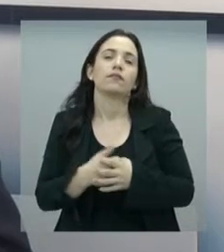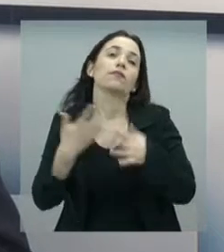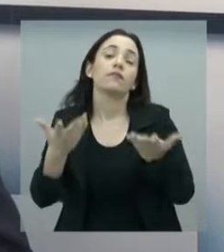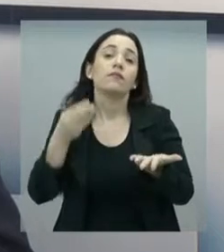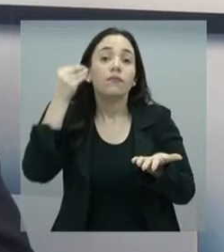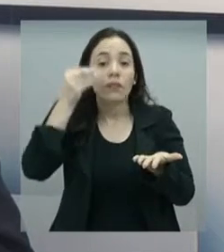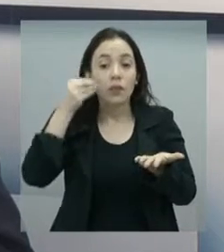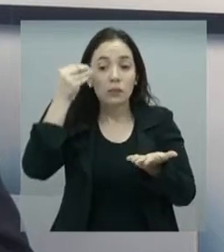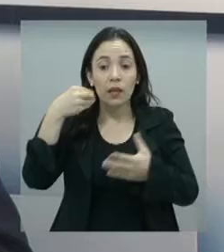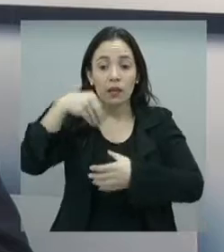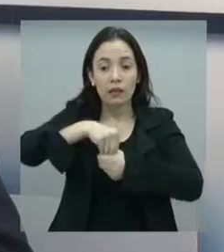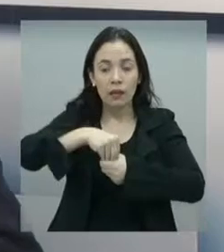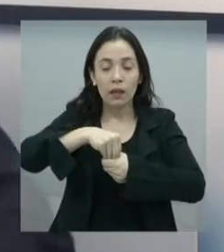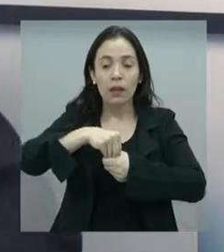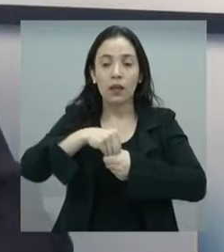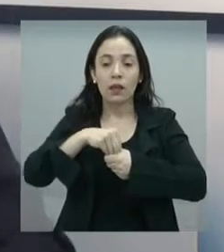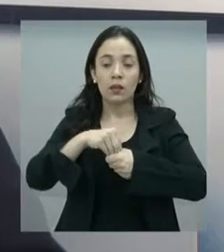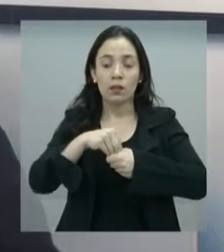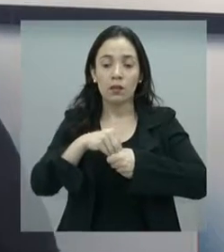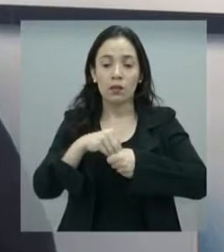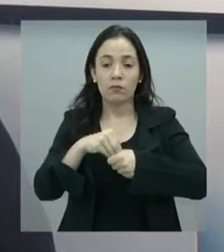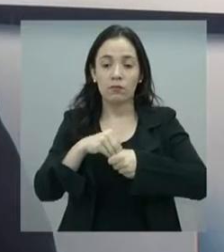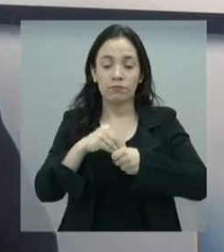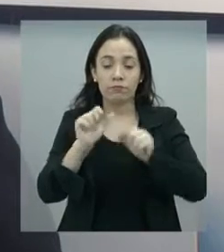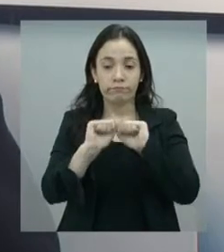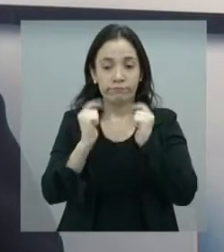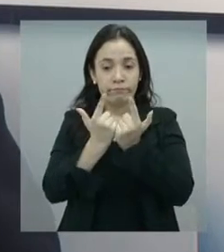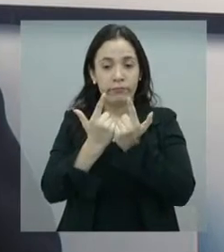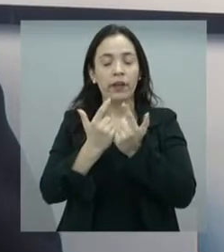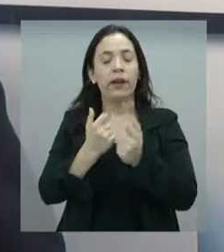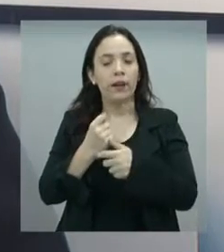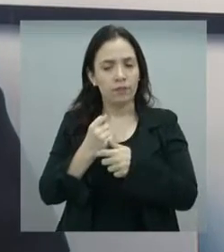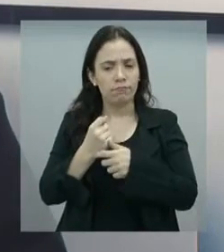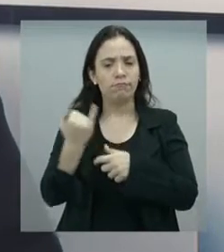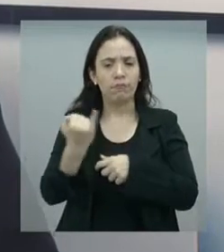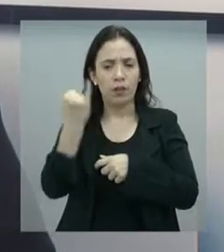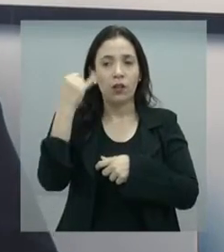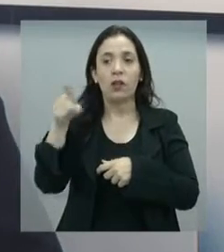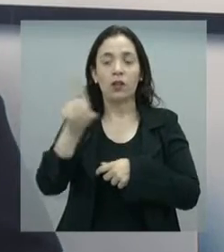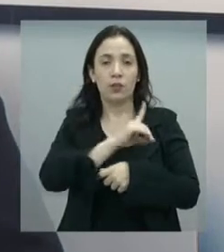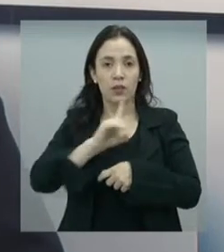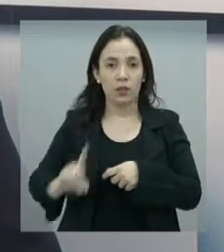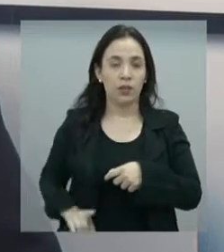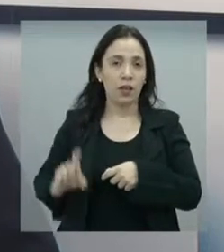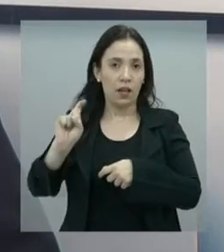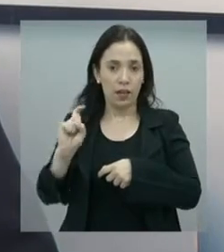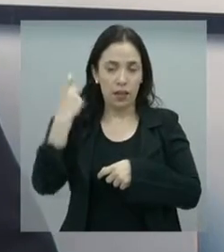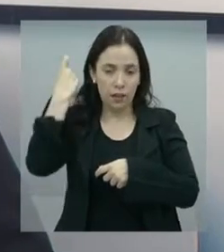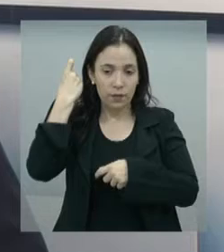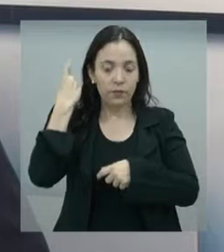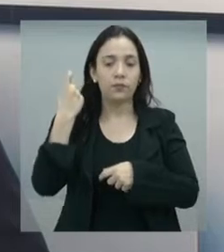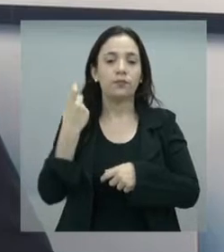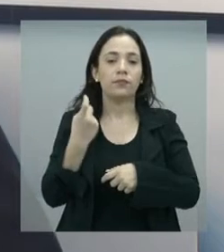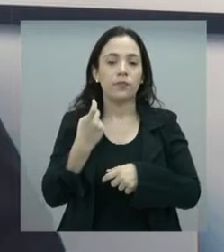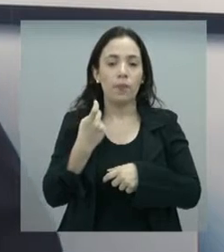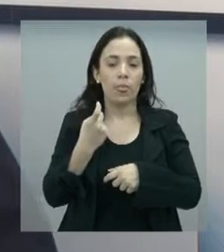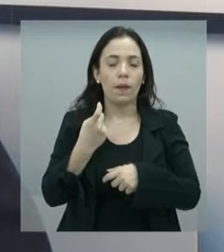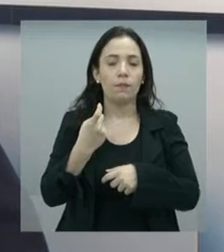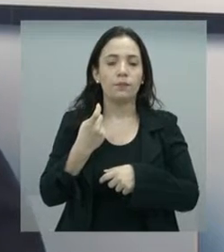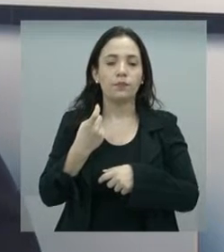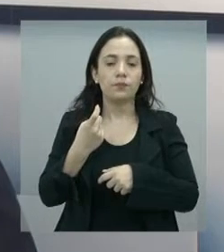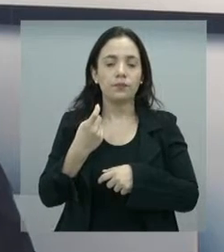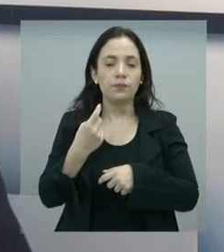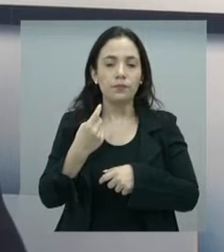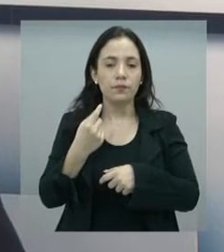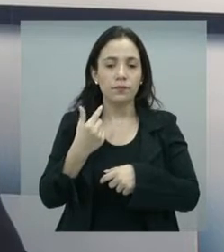experiência no parlamento é uma coisa fundamental. O senhor foi deputado na eleição passada, na legislatura passada, eu até coloquei